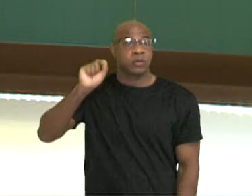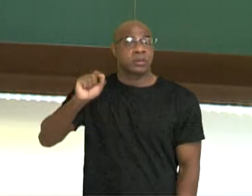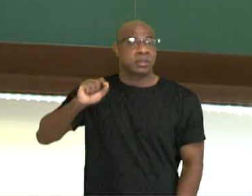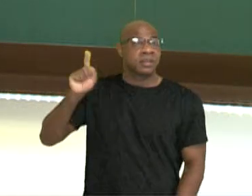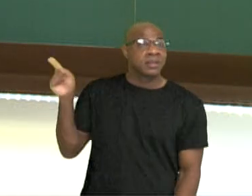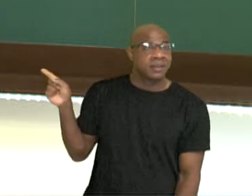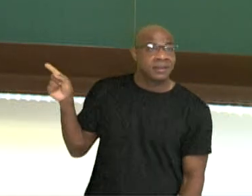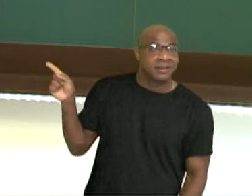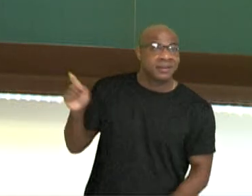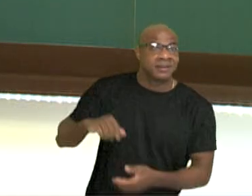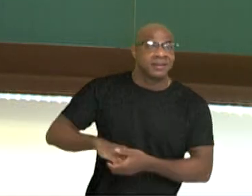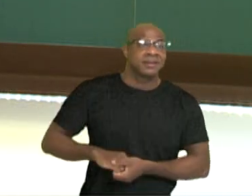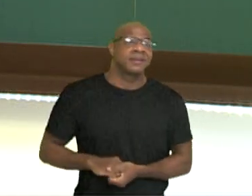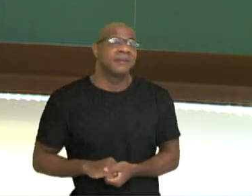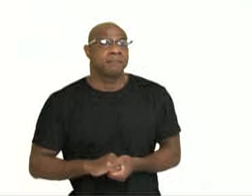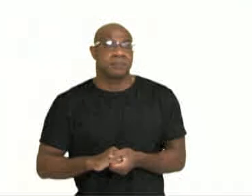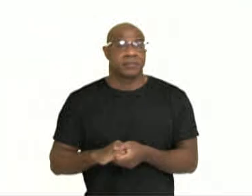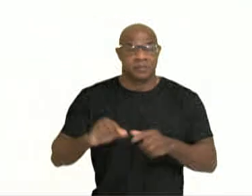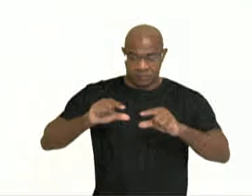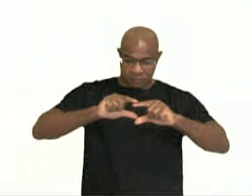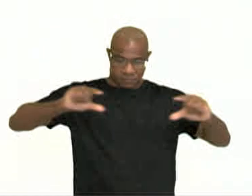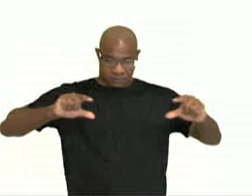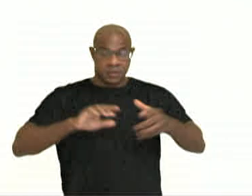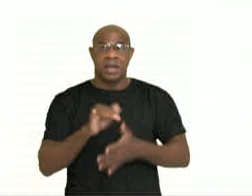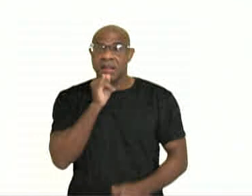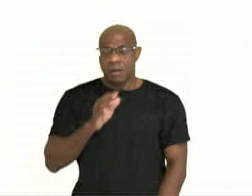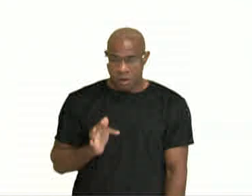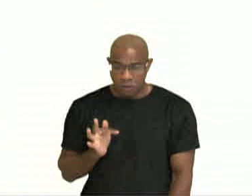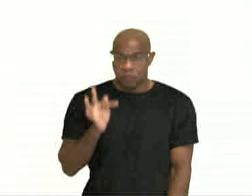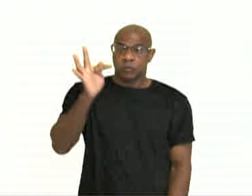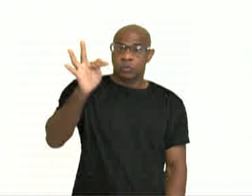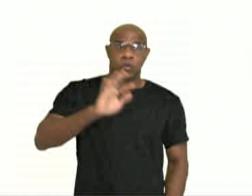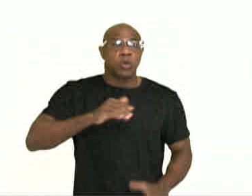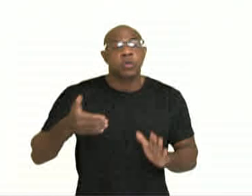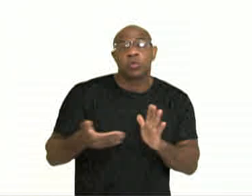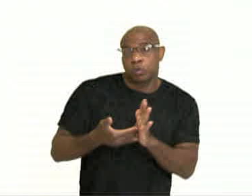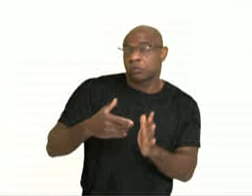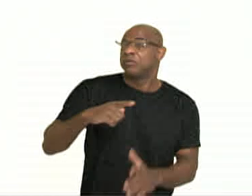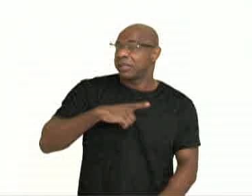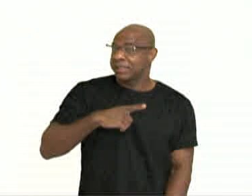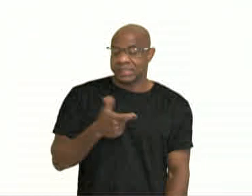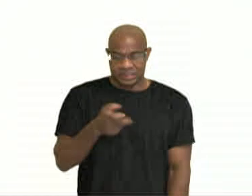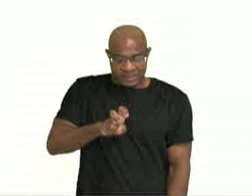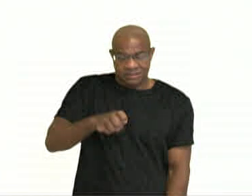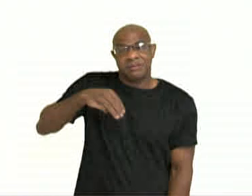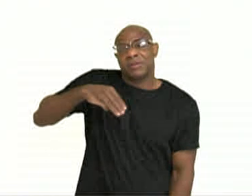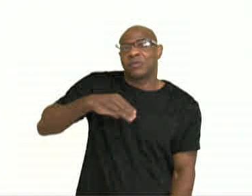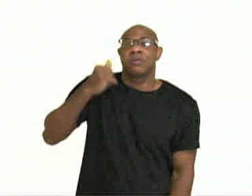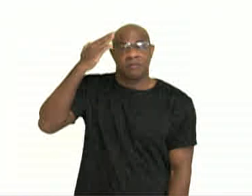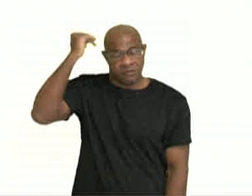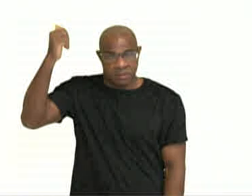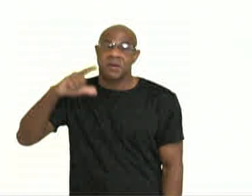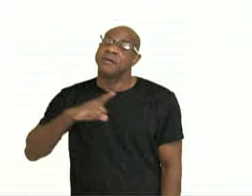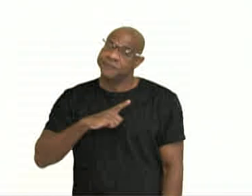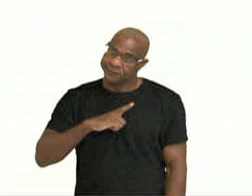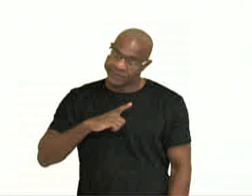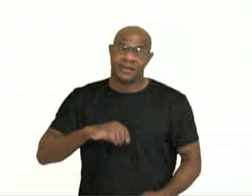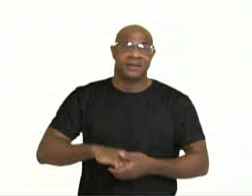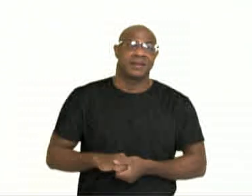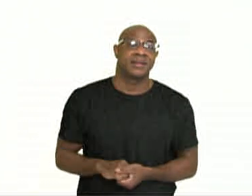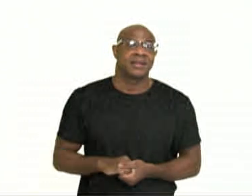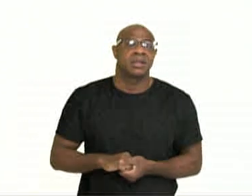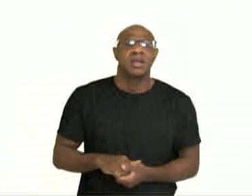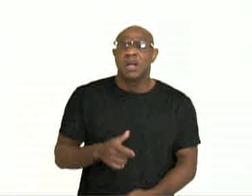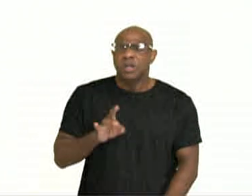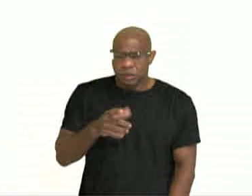frase toda é, abre aspas, no futuro todos terão seus 15 minutos de fama. Pois só não tem